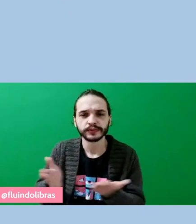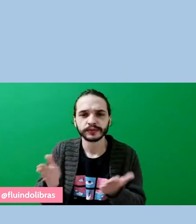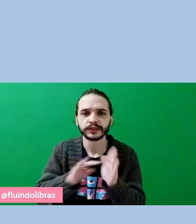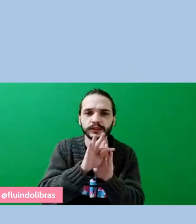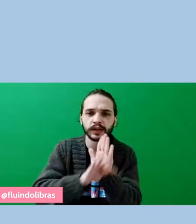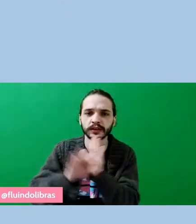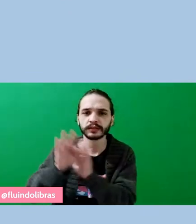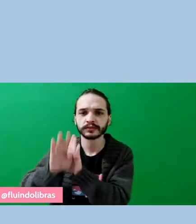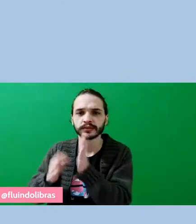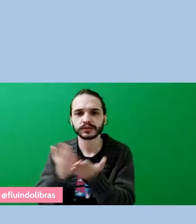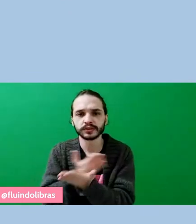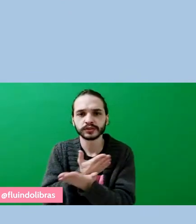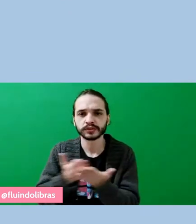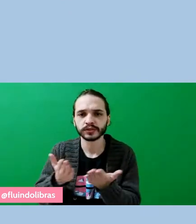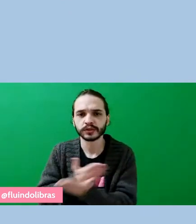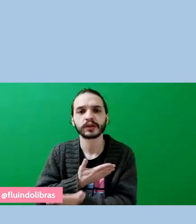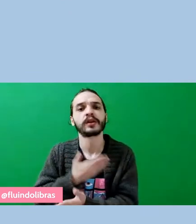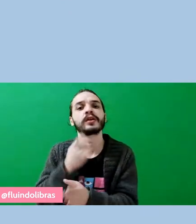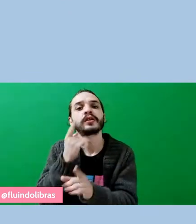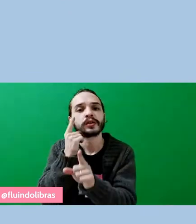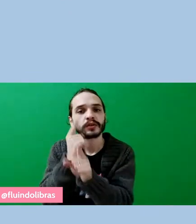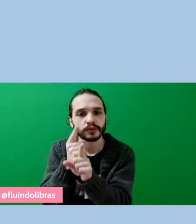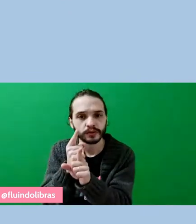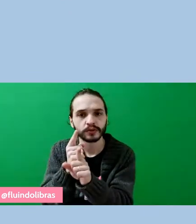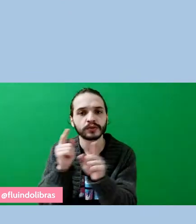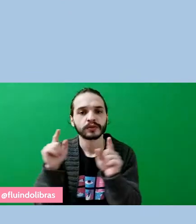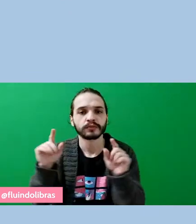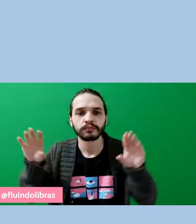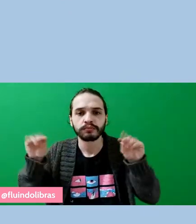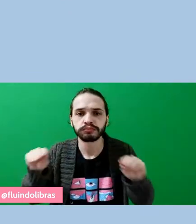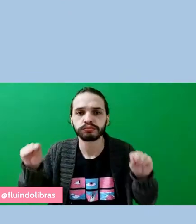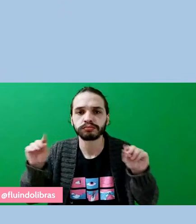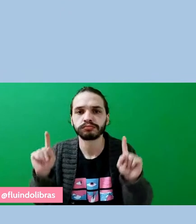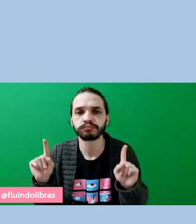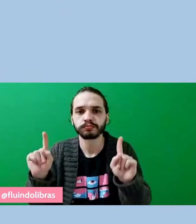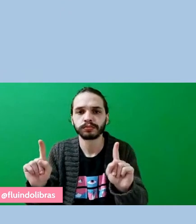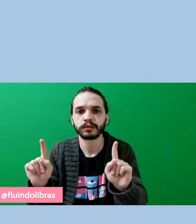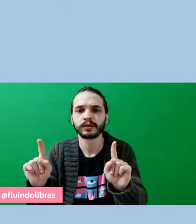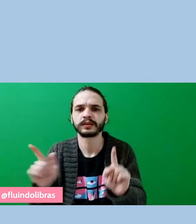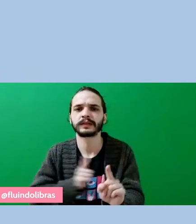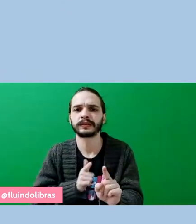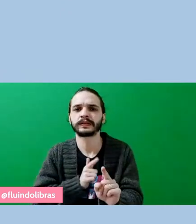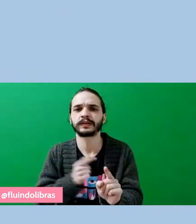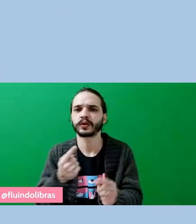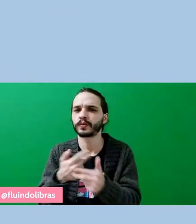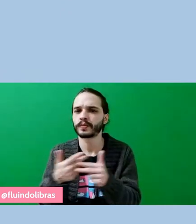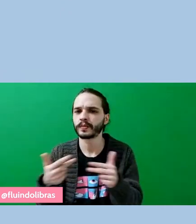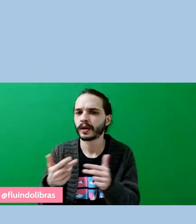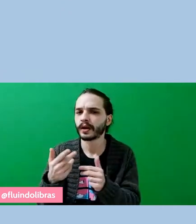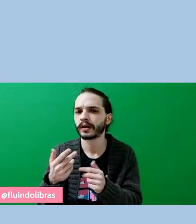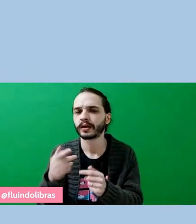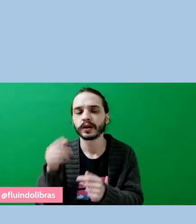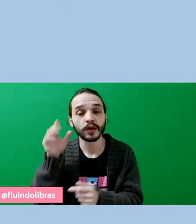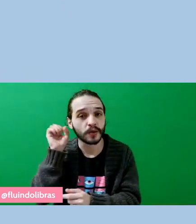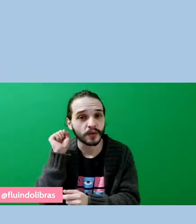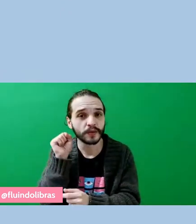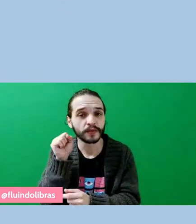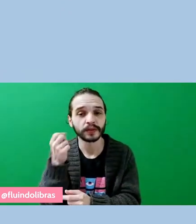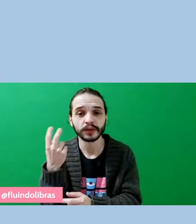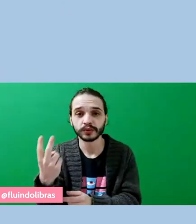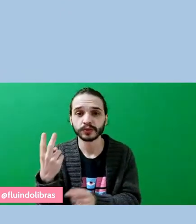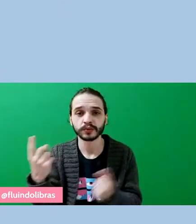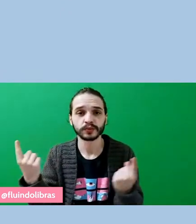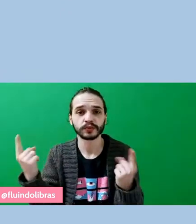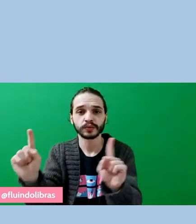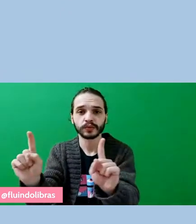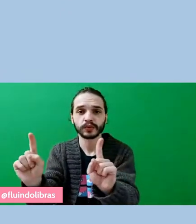A gente se encontrou para ler com duas vozes. E alguma coisa aconteceu, a gente falou, nossa, tem alguma coisa aí. Eu ouvi isso em duas vozes,